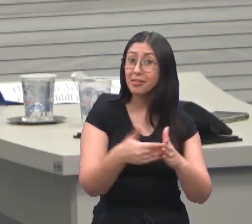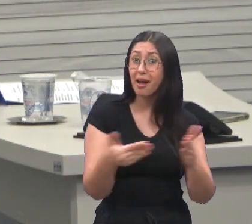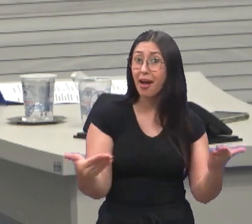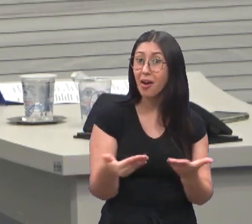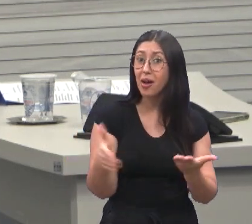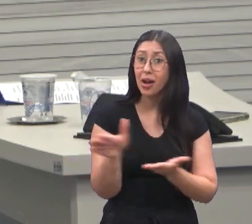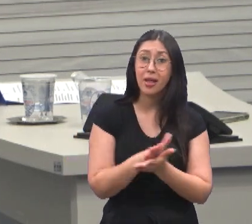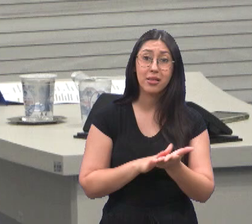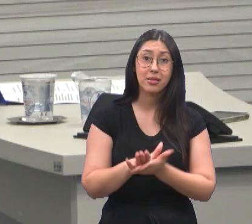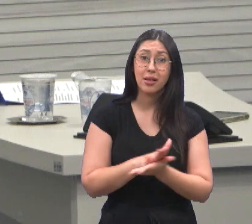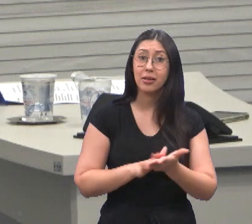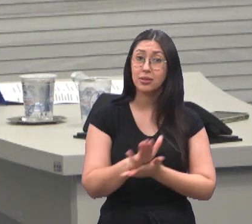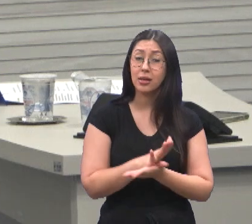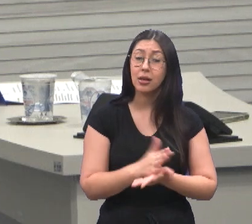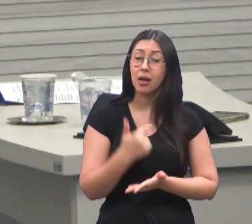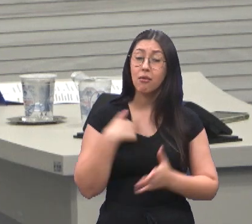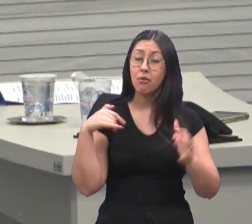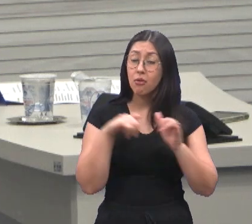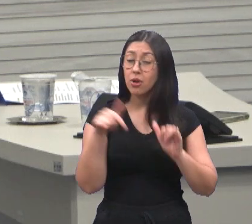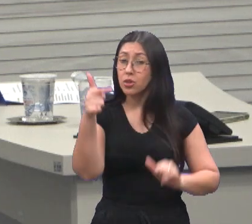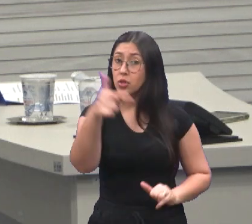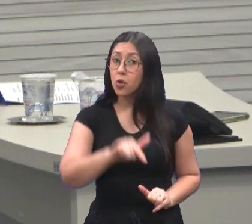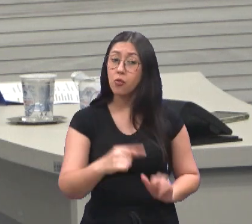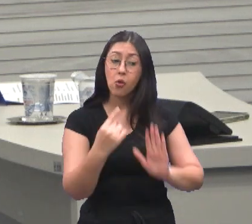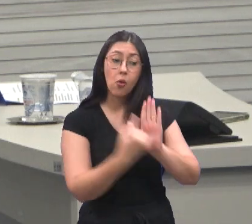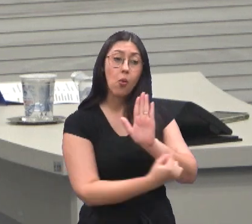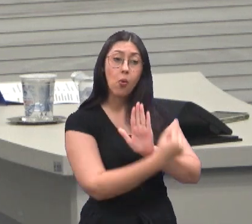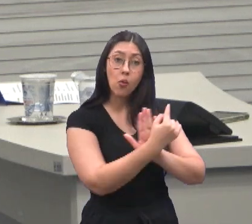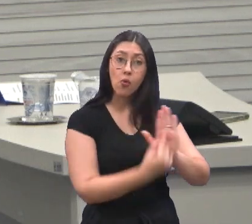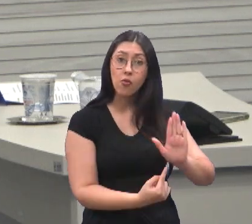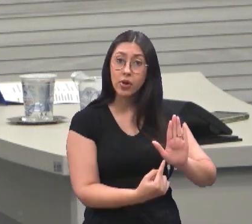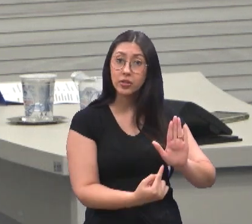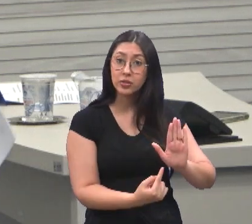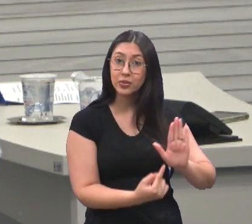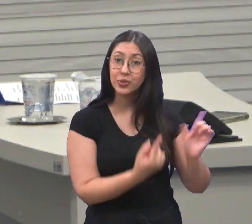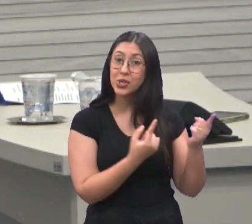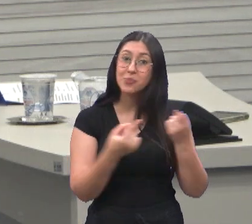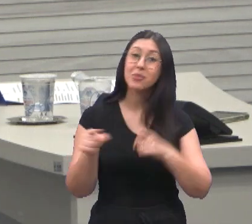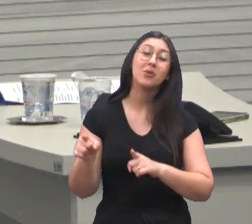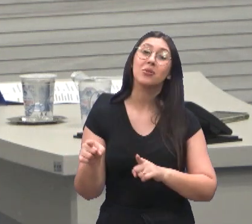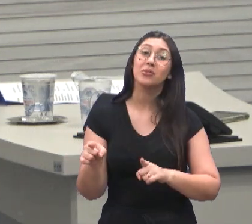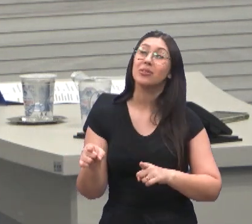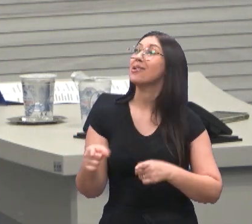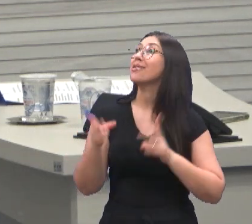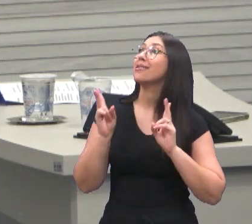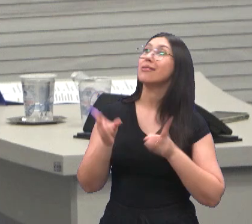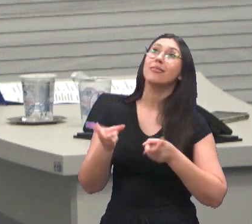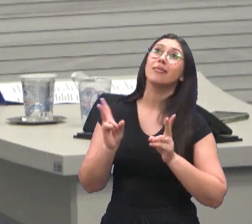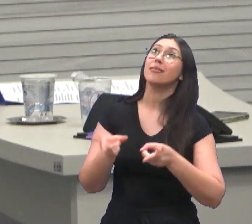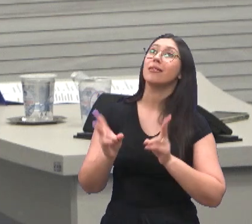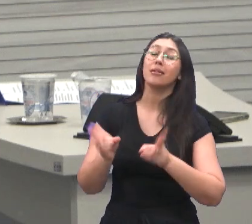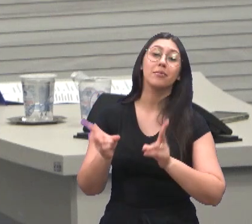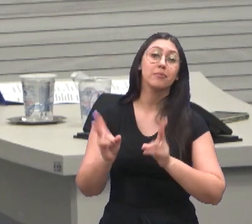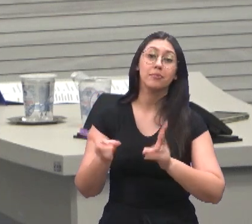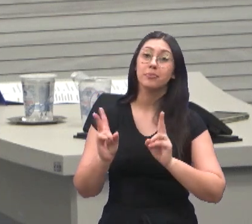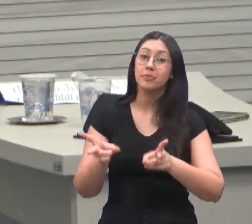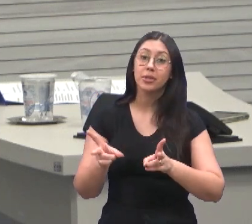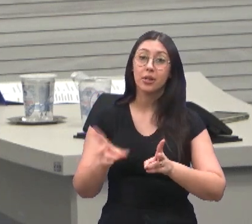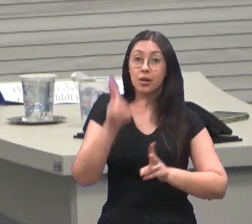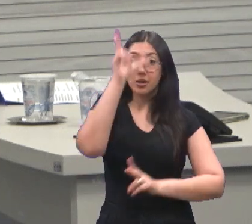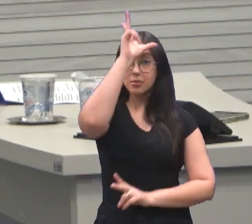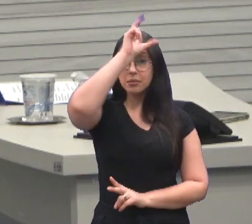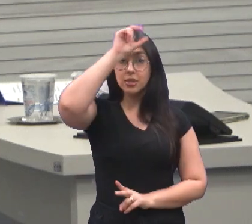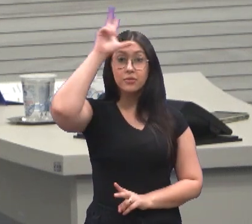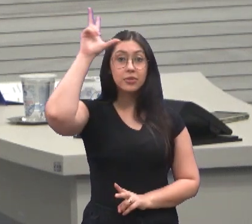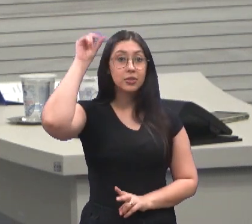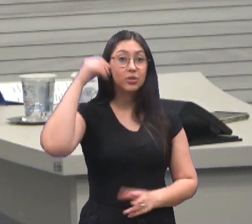Então, eu volto a dizer, o veto para quem é da oposição parece que é automático e a Prefeitura, a administração